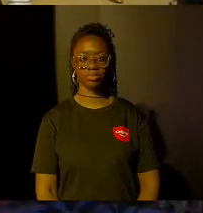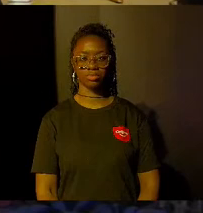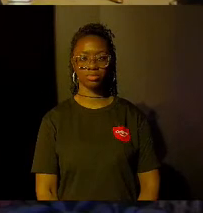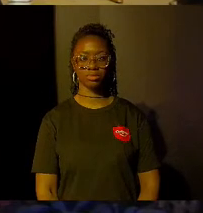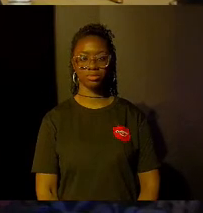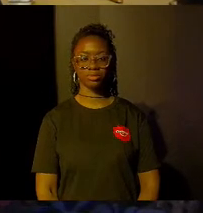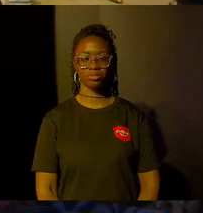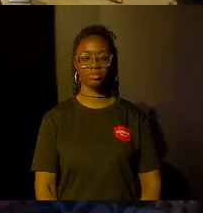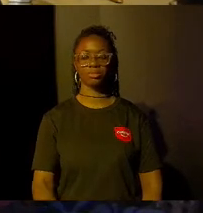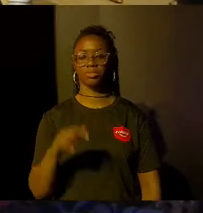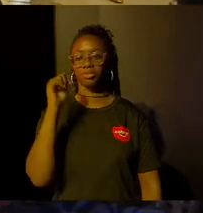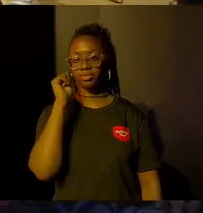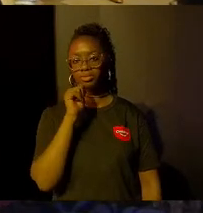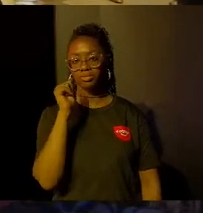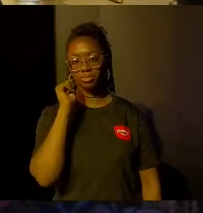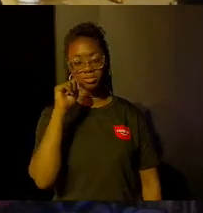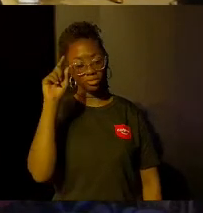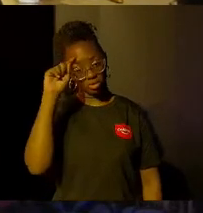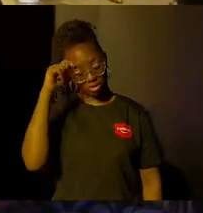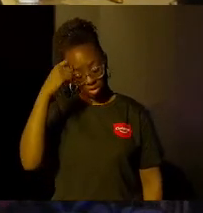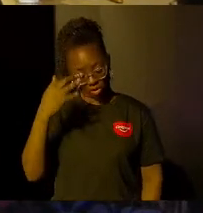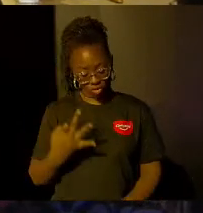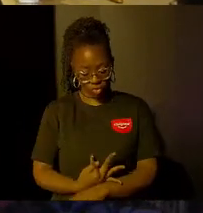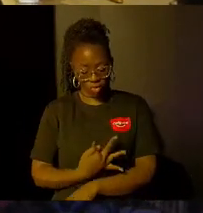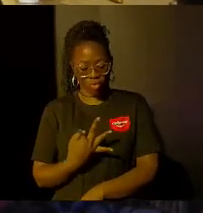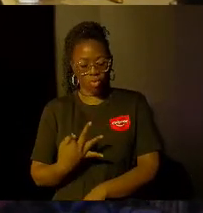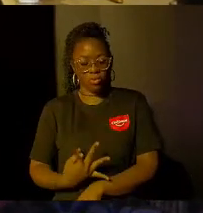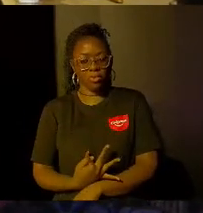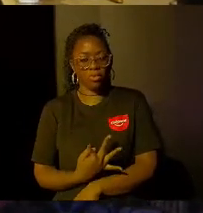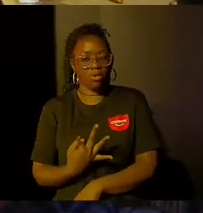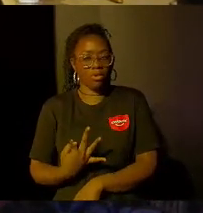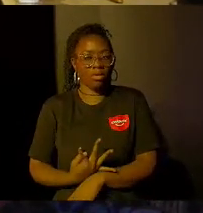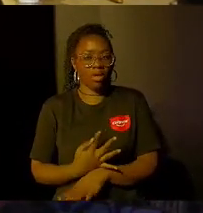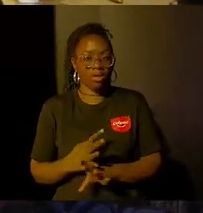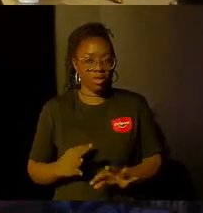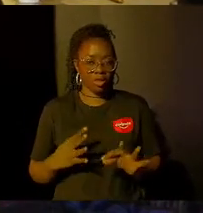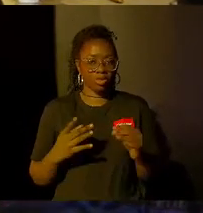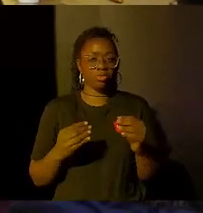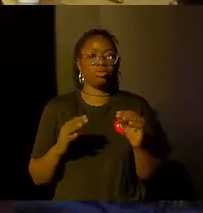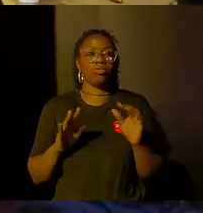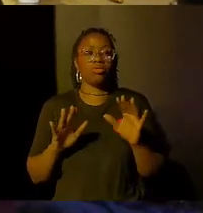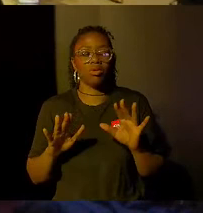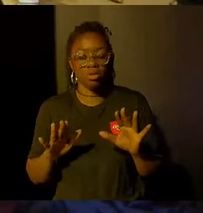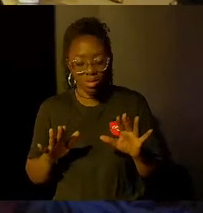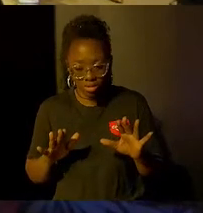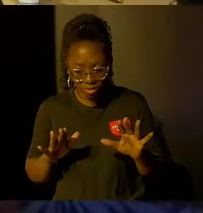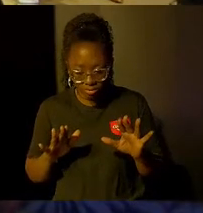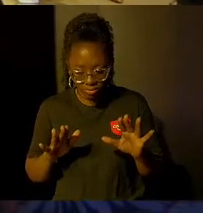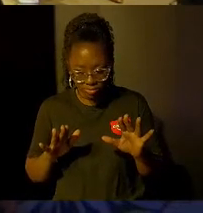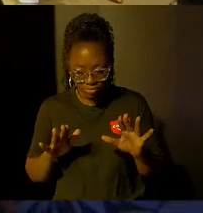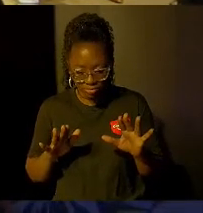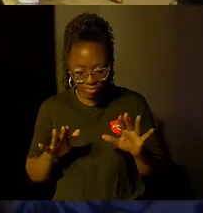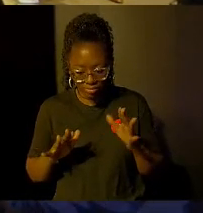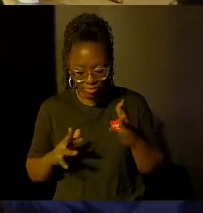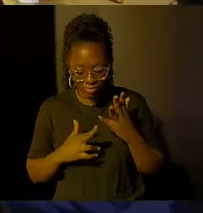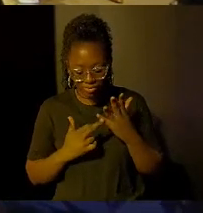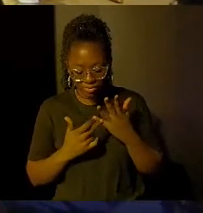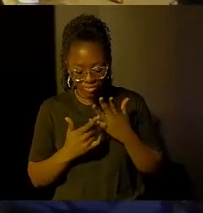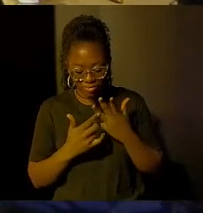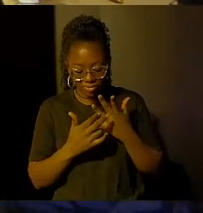uma mulher negra aguenta tudo até o dia em que não consegue mais subir escadas